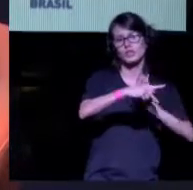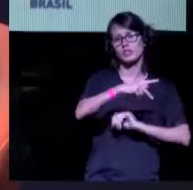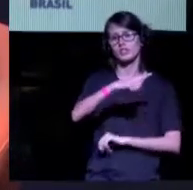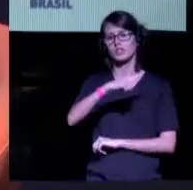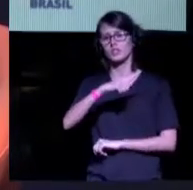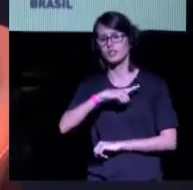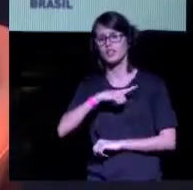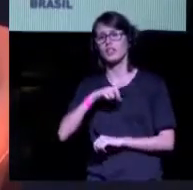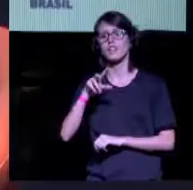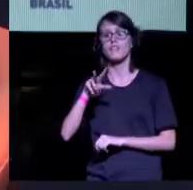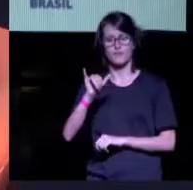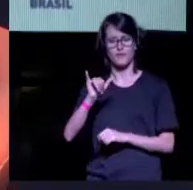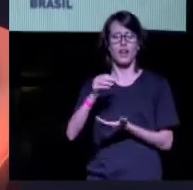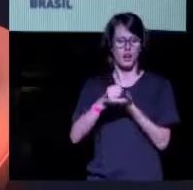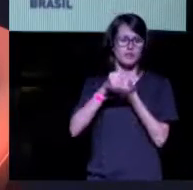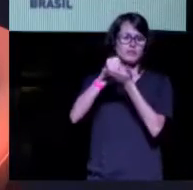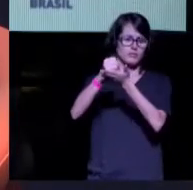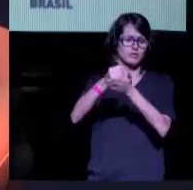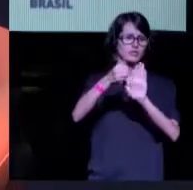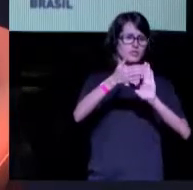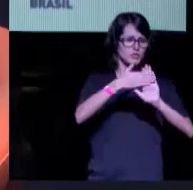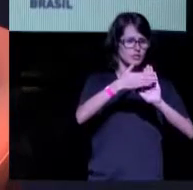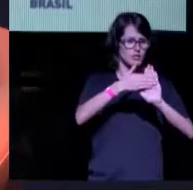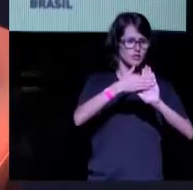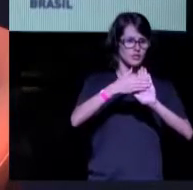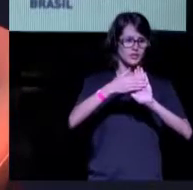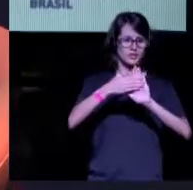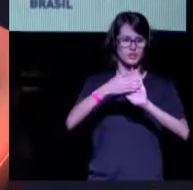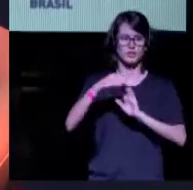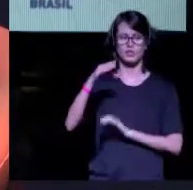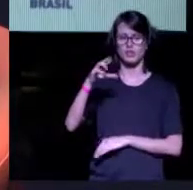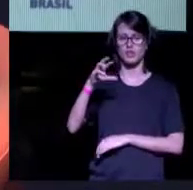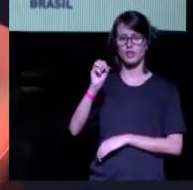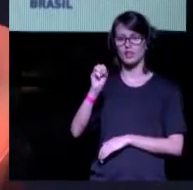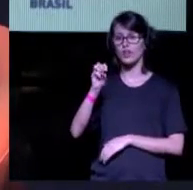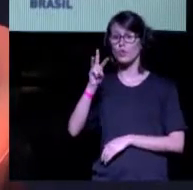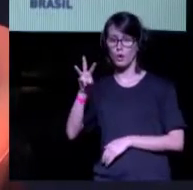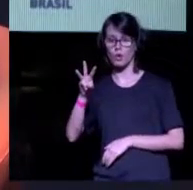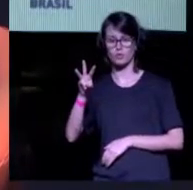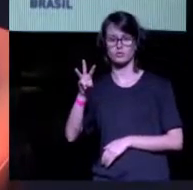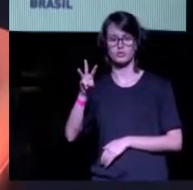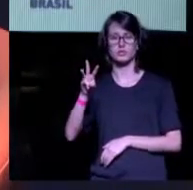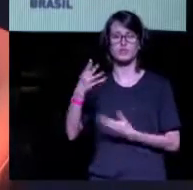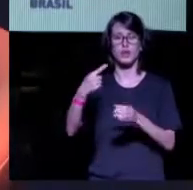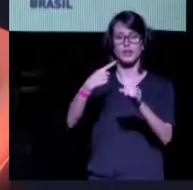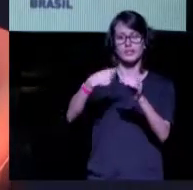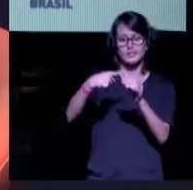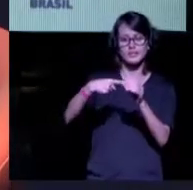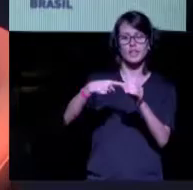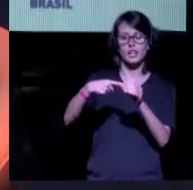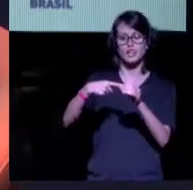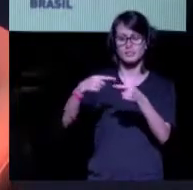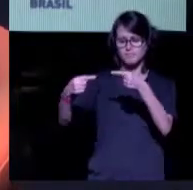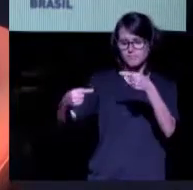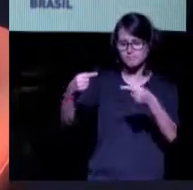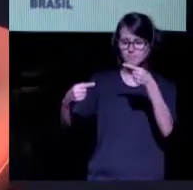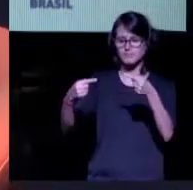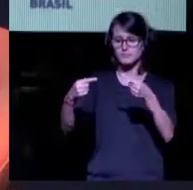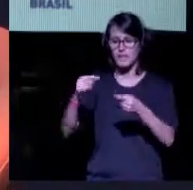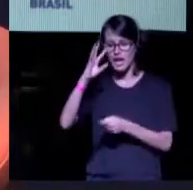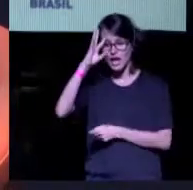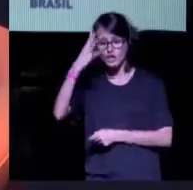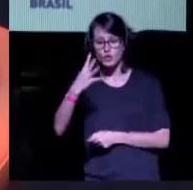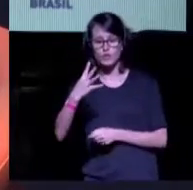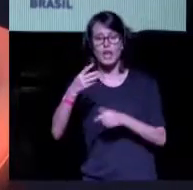qual defendem então as cidades serão menos sobre a decidir aonde renovação de evair e